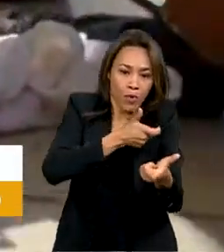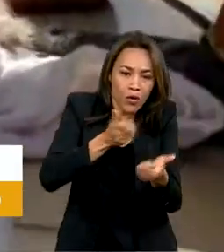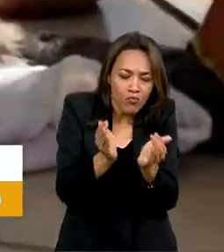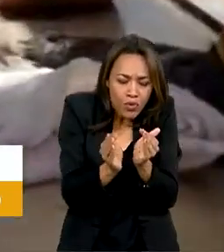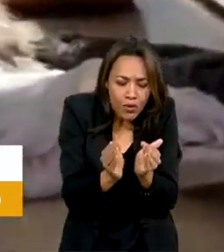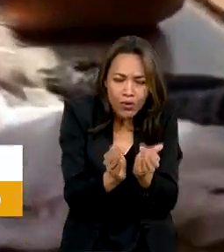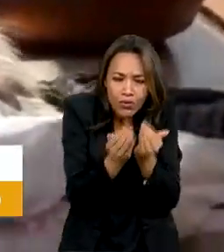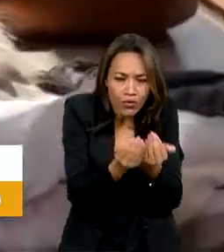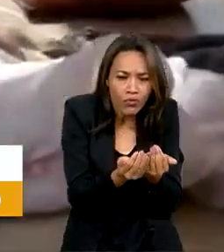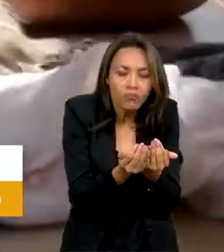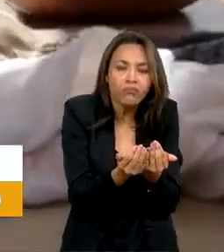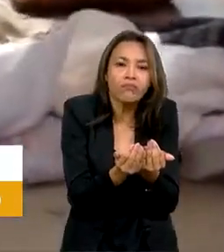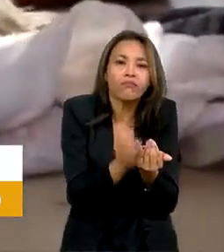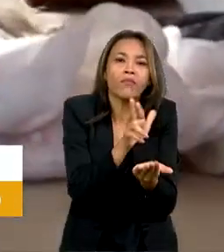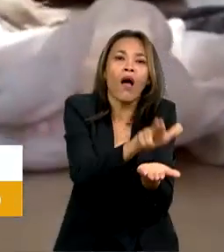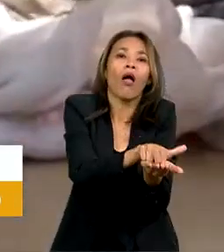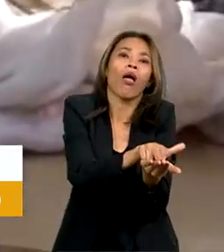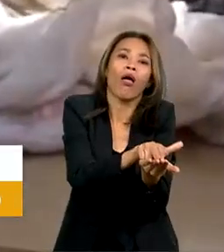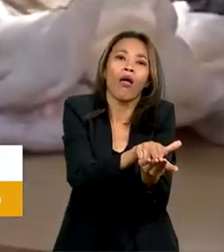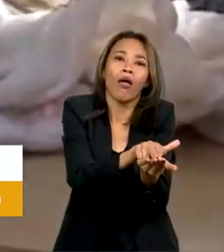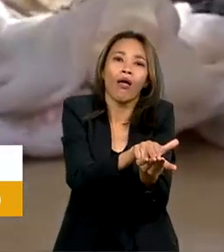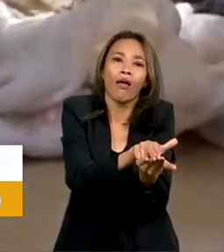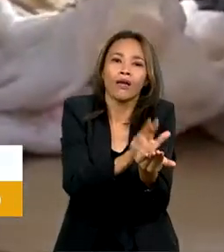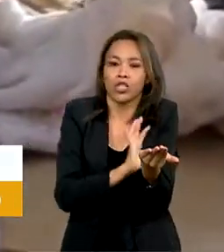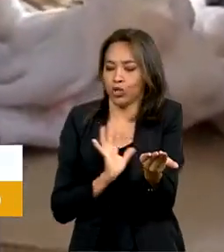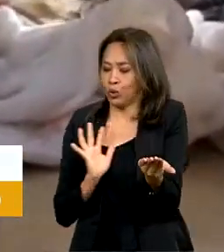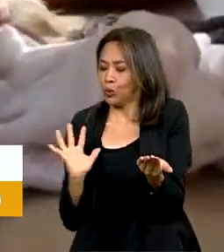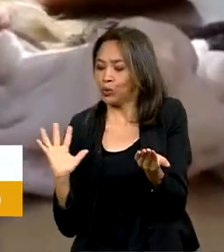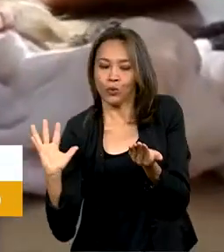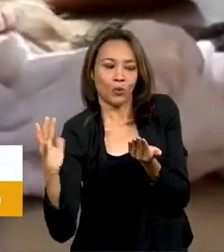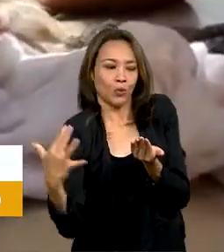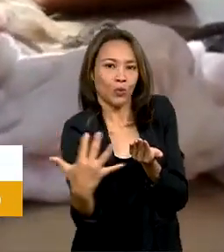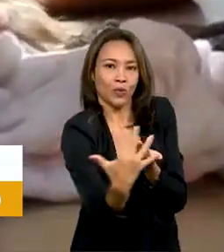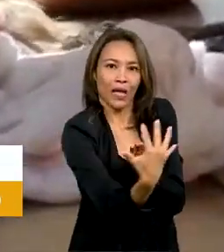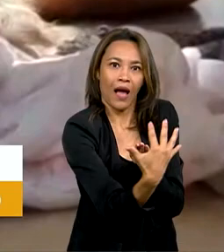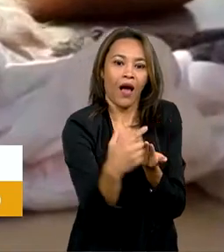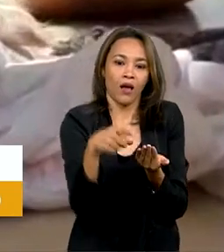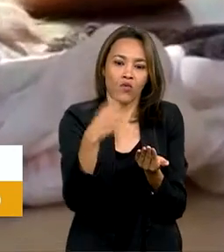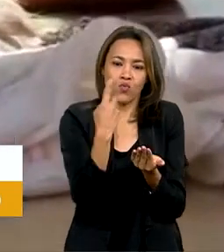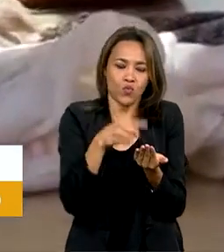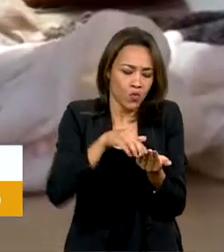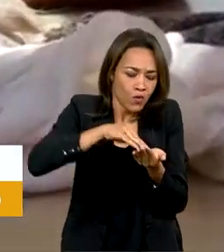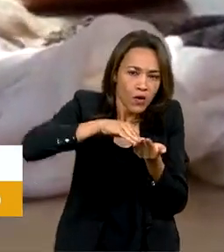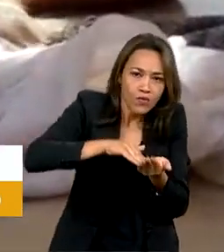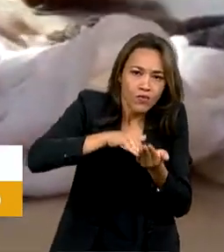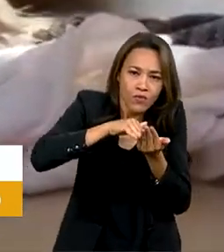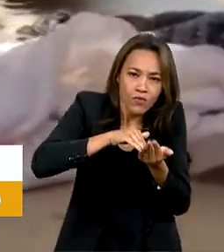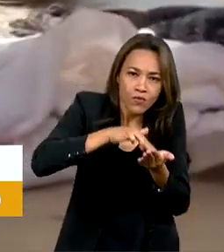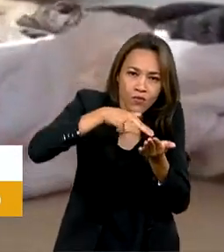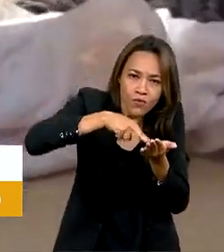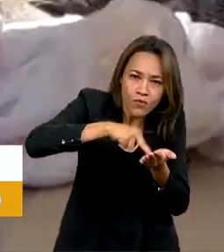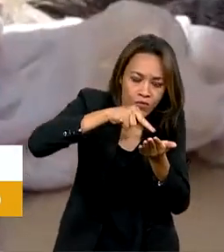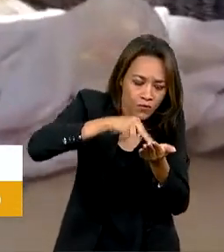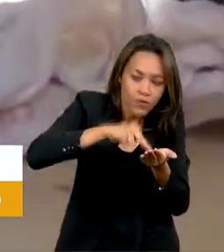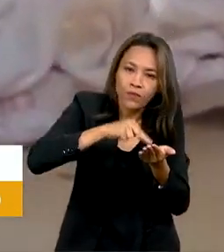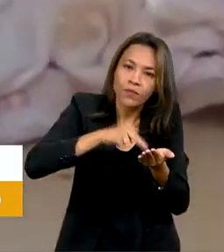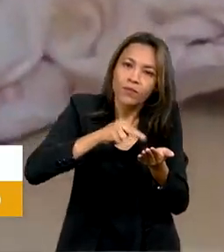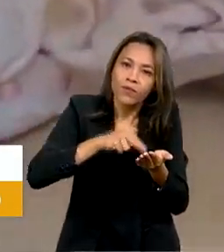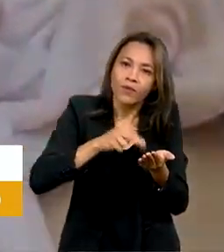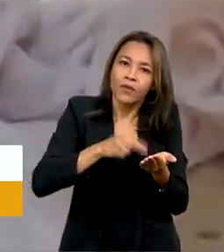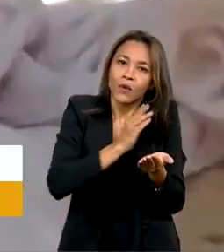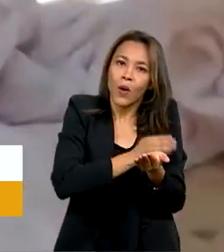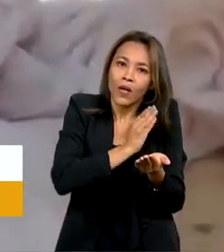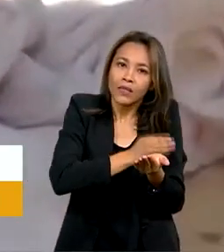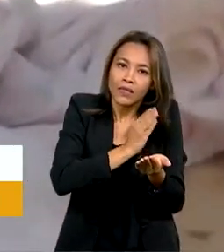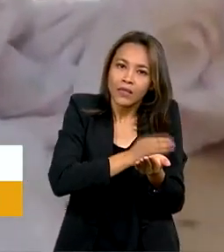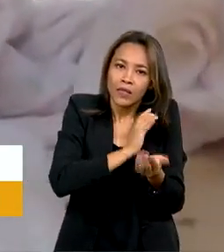está sem reação, cercado pela equipe. Um dos socorristas faz massagem cardíaca no gatinho. Depois, o